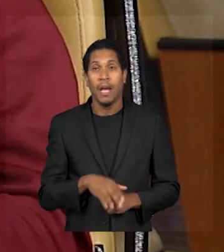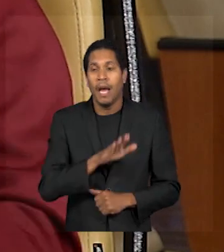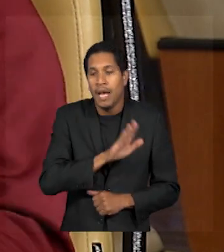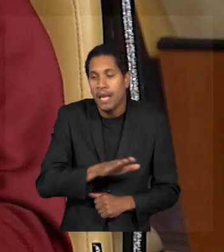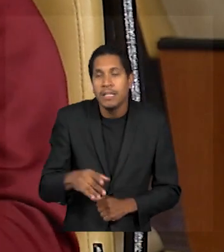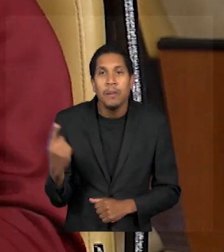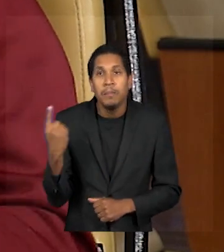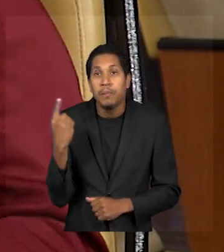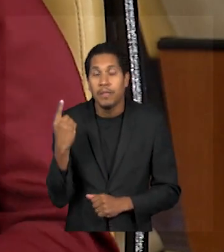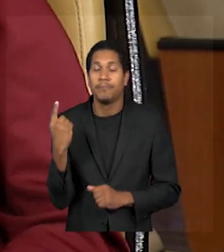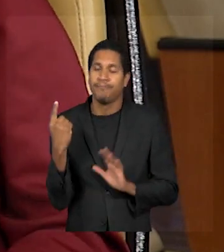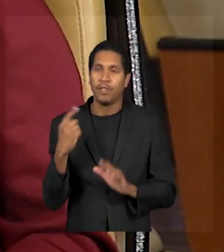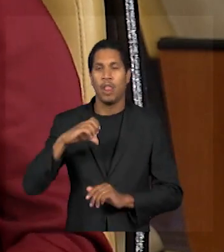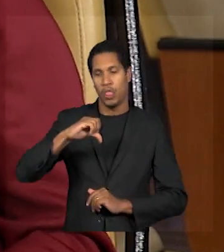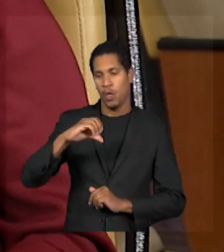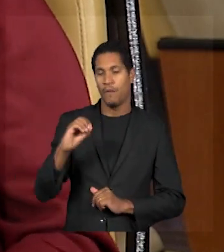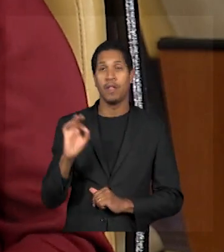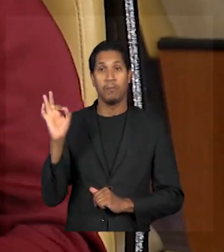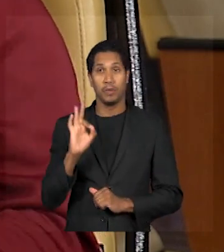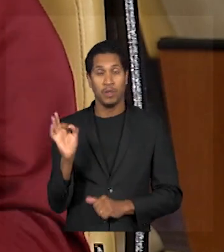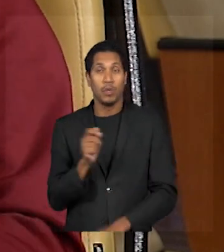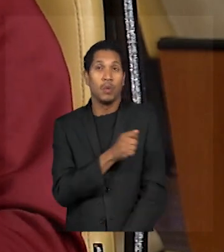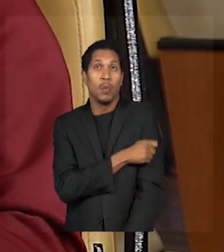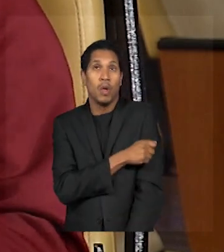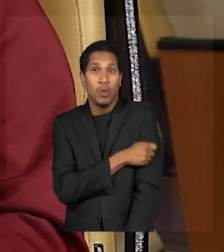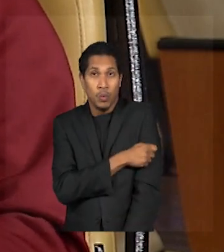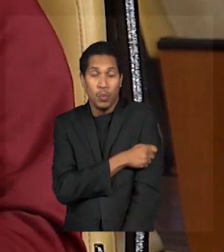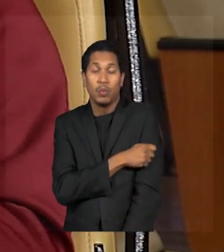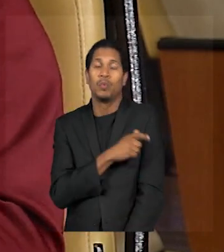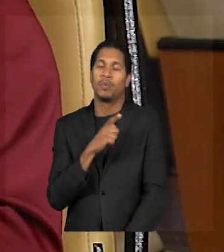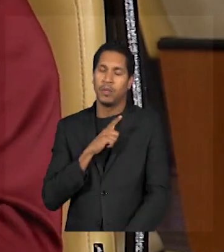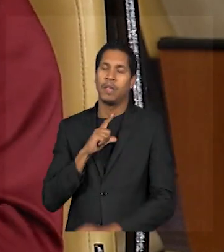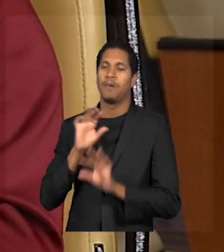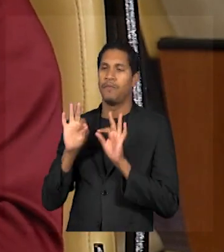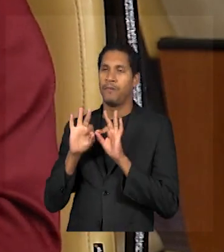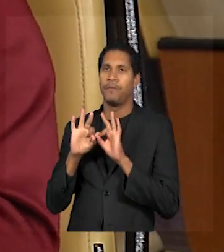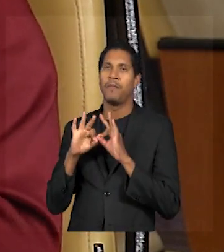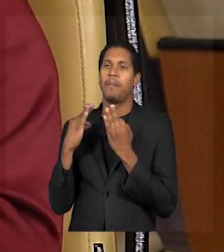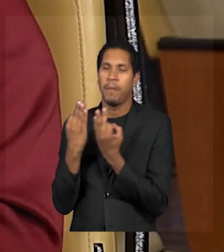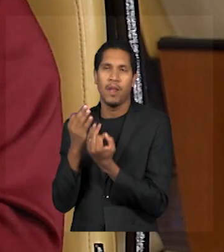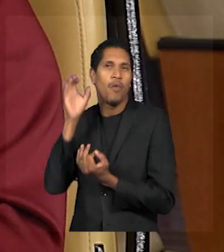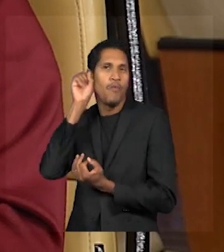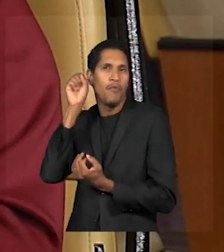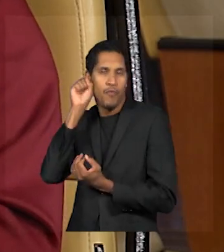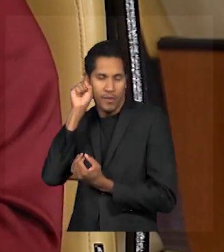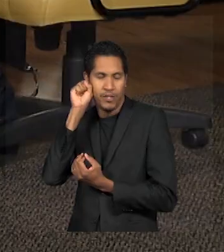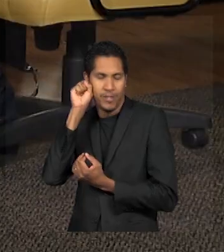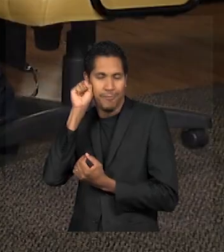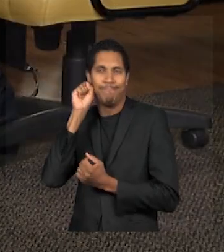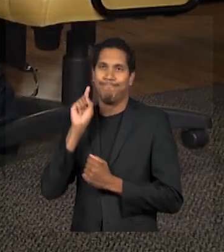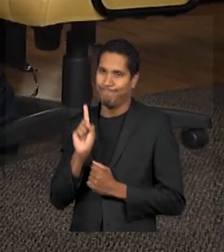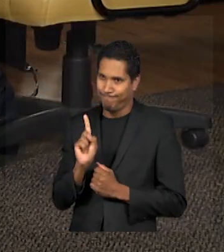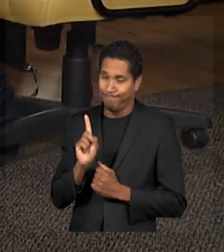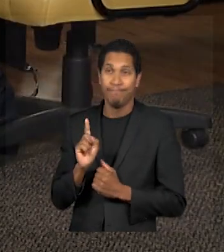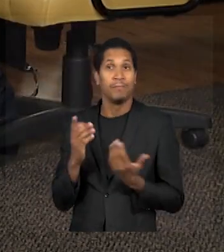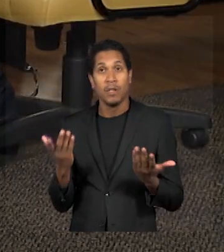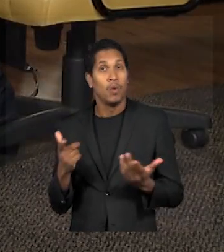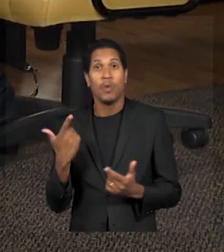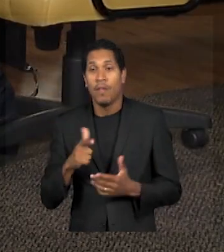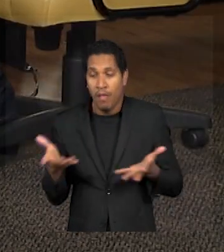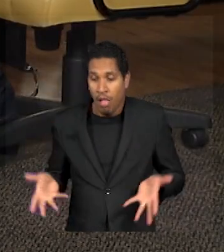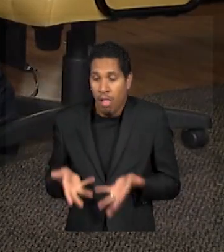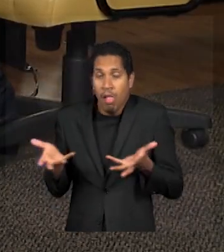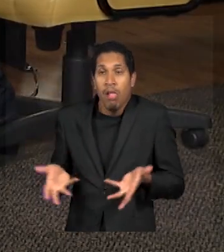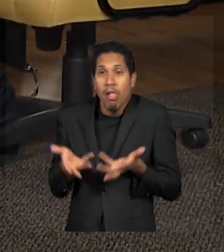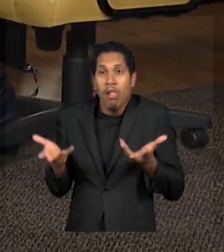criança, primeiro, que 90% do meu aluno é proveniente de crianças de lares ouvintes. Então, não teve a estimulação